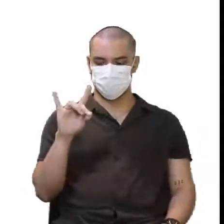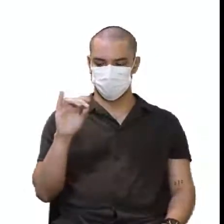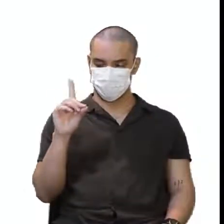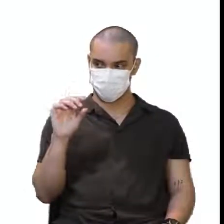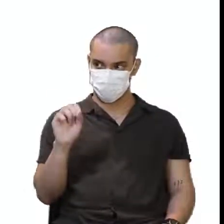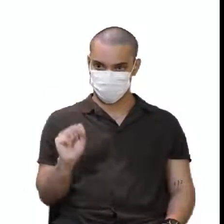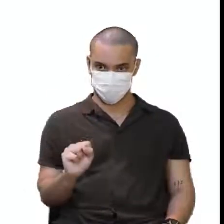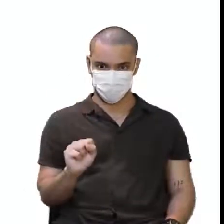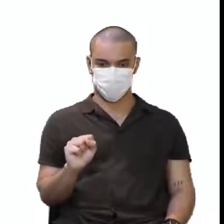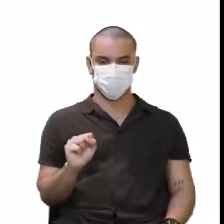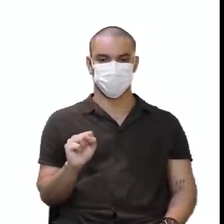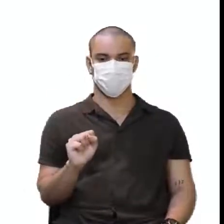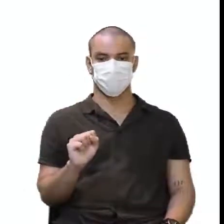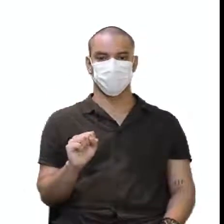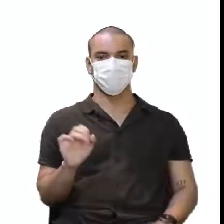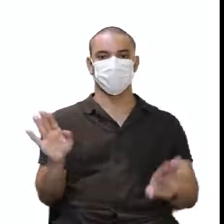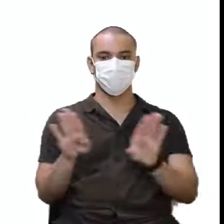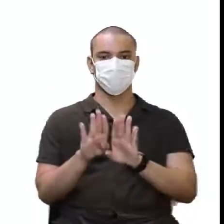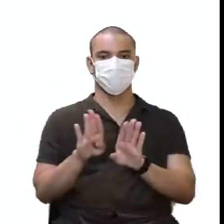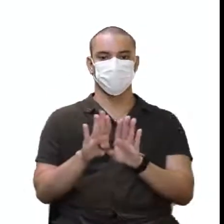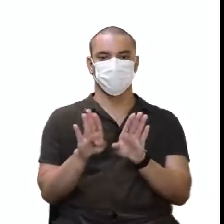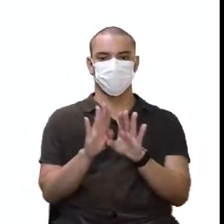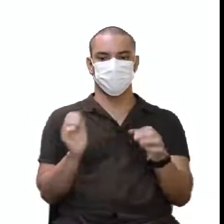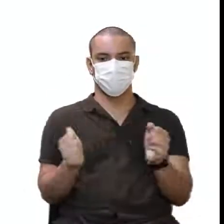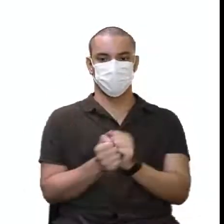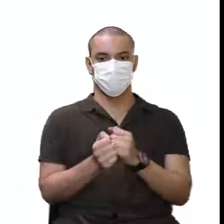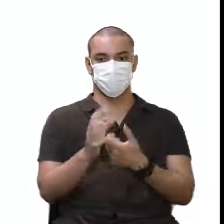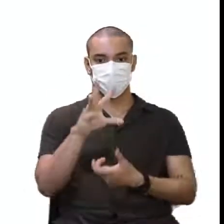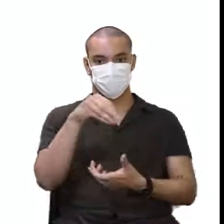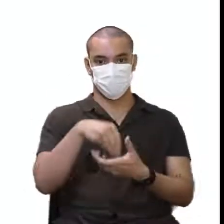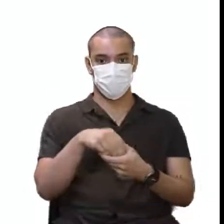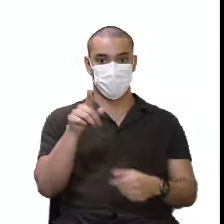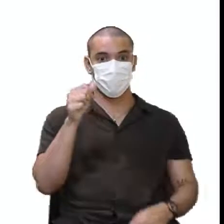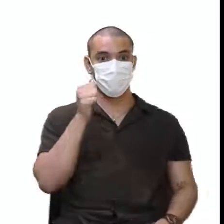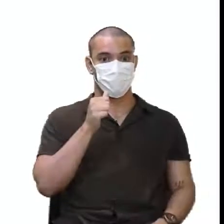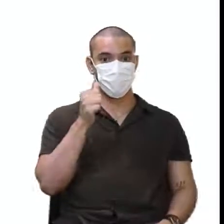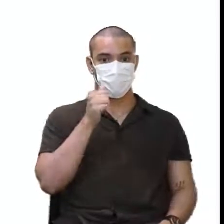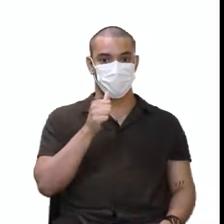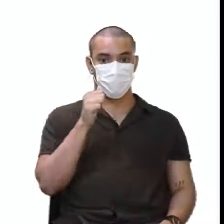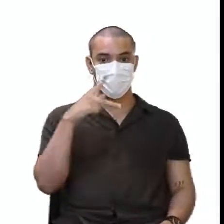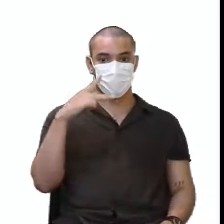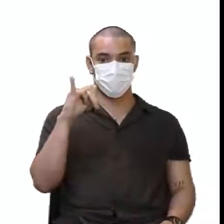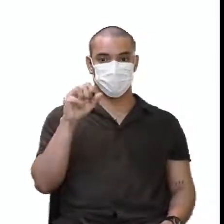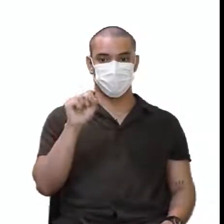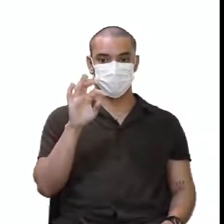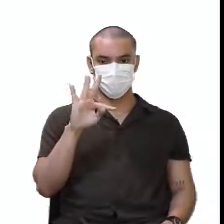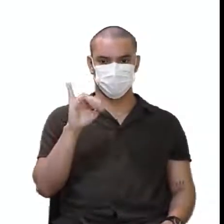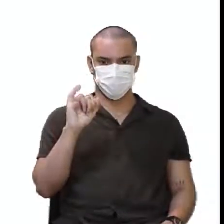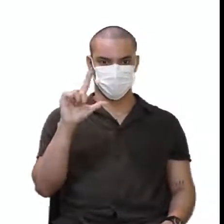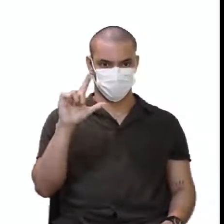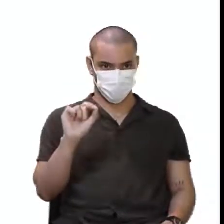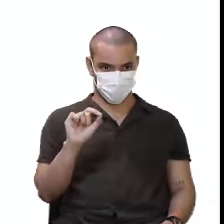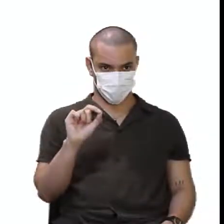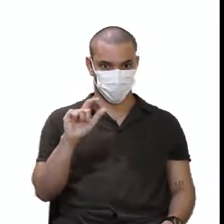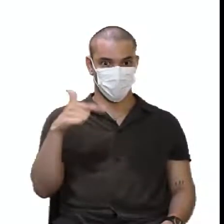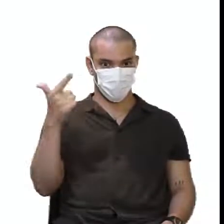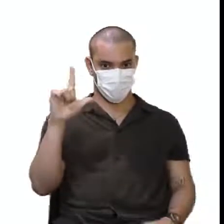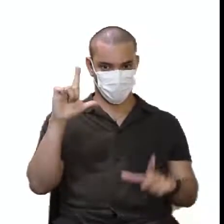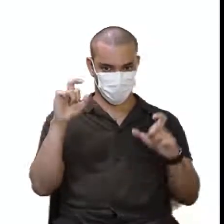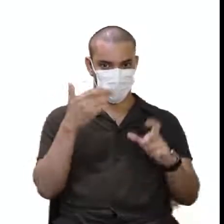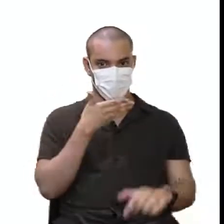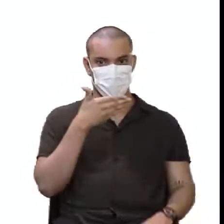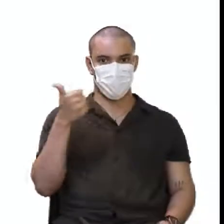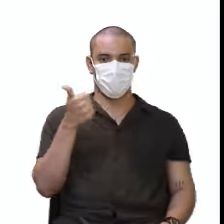bom? Bem aqui no centro está a estrutura feminina, que é o pistilo, mas a gente vai ver nessa outra imagem melhor, olha